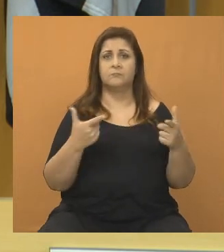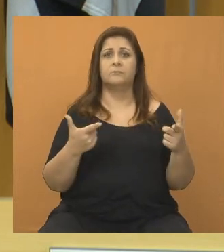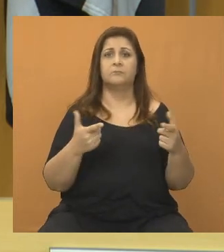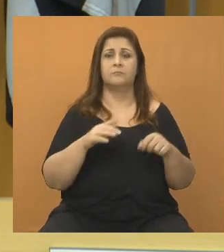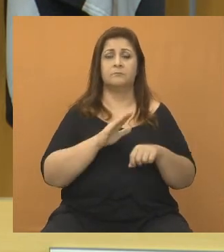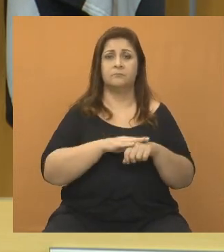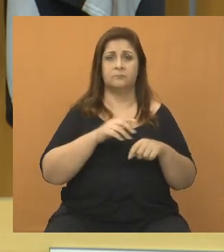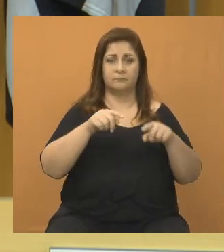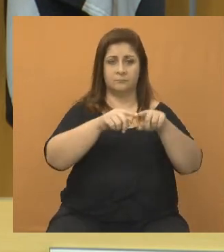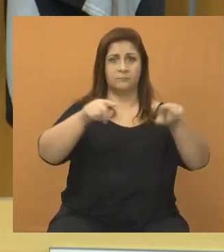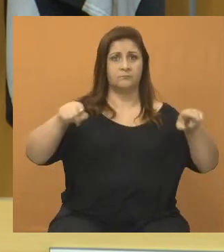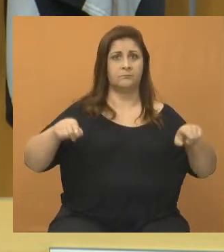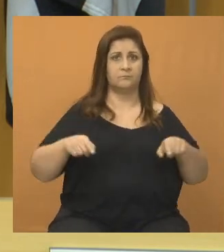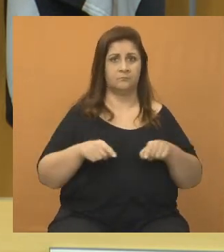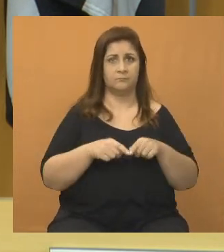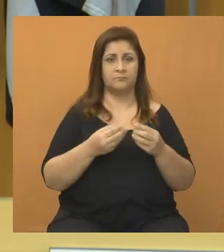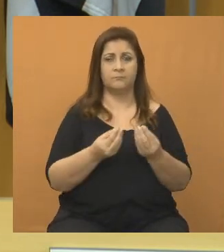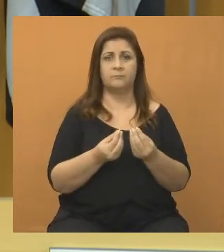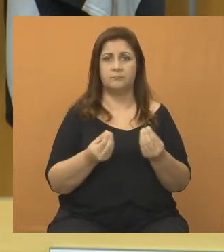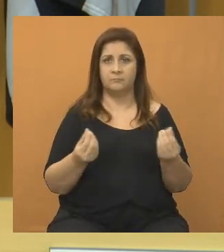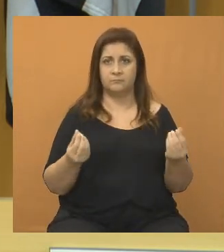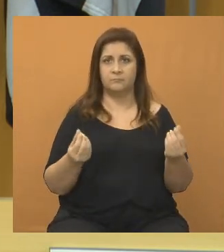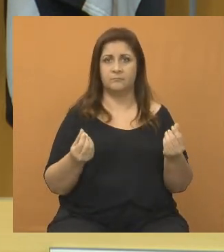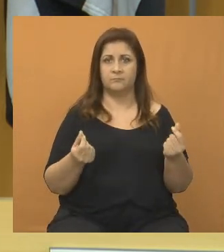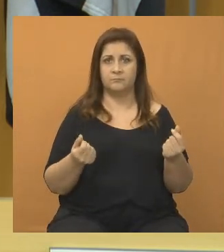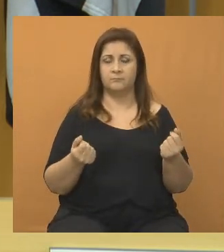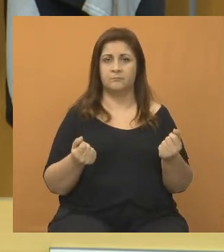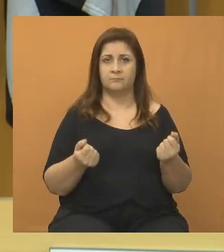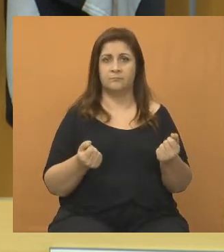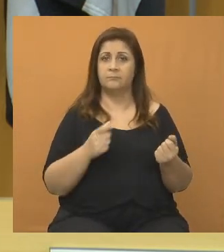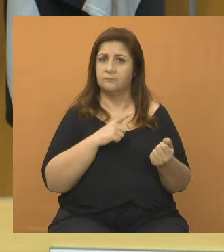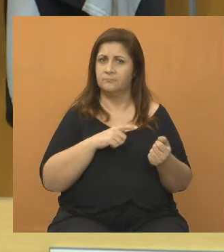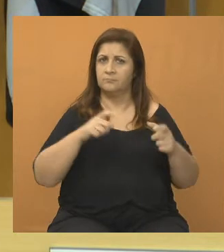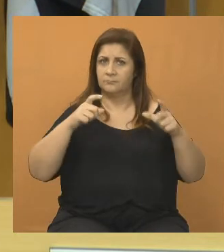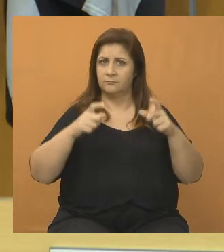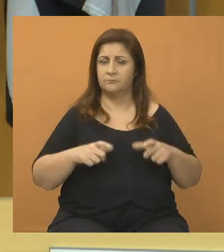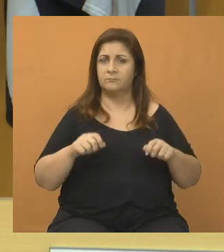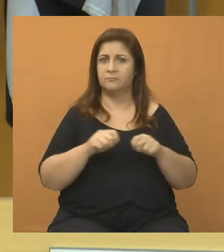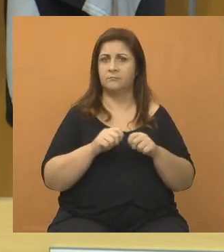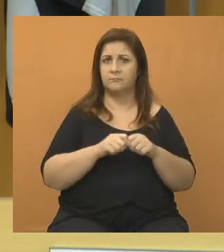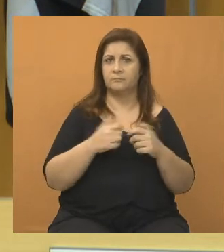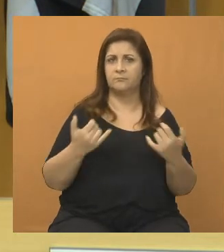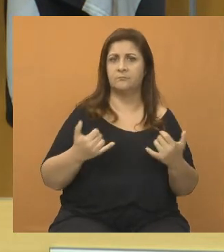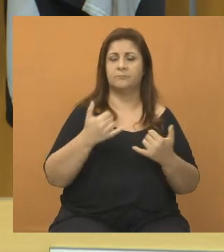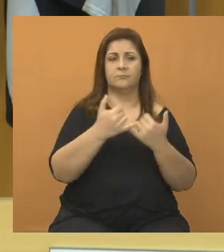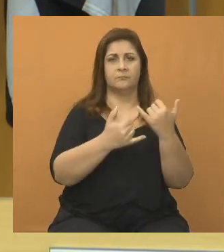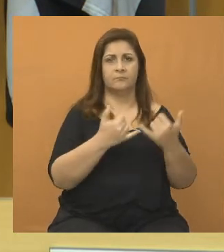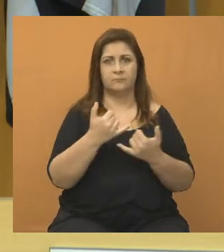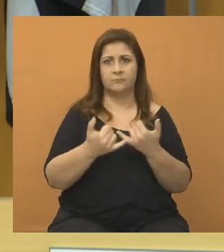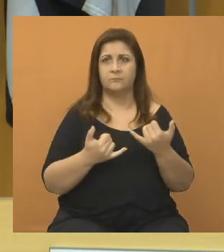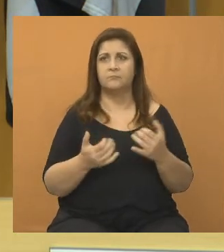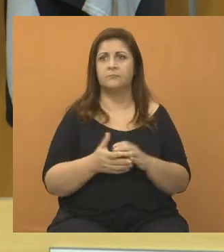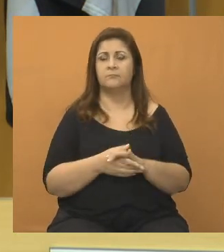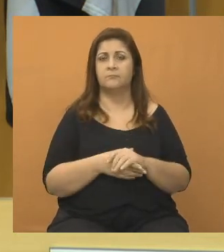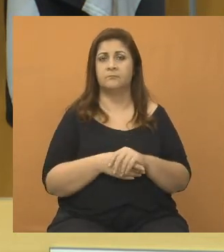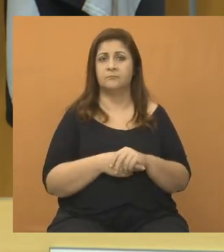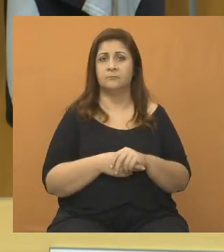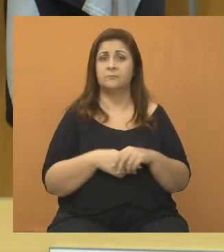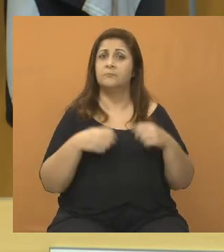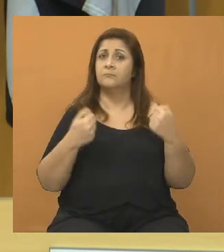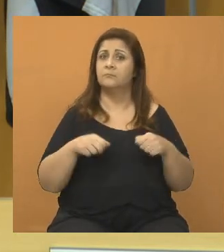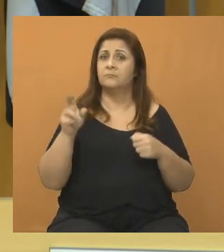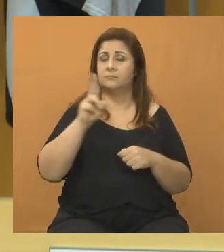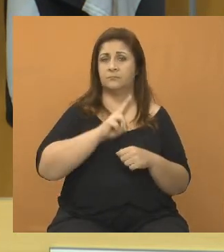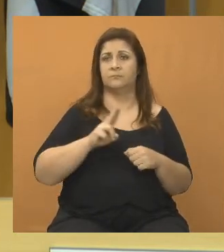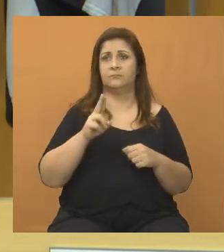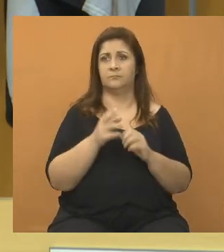e parques, porque a prefeitura tem áreas, né? Tem áreas para parques, tem áreas para praças, que tem que ser